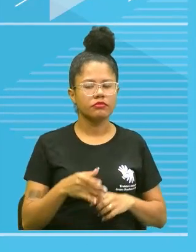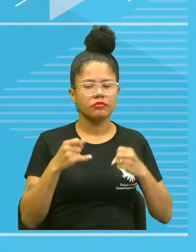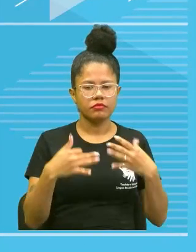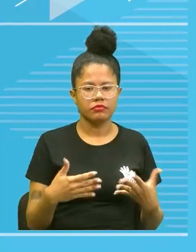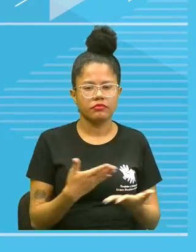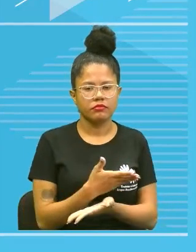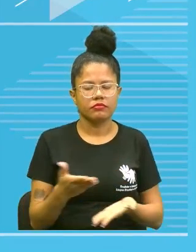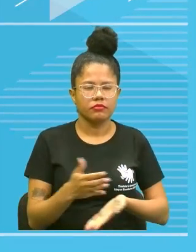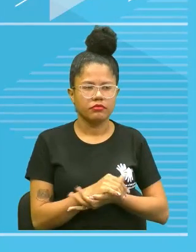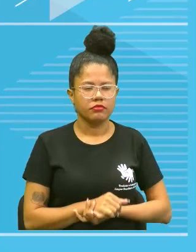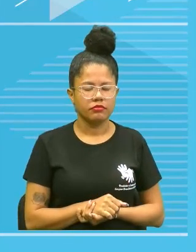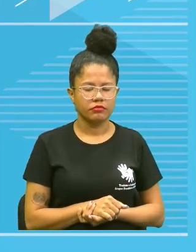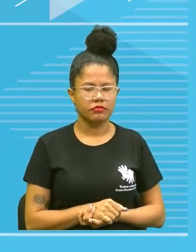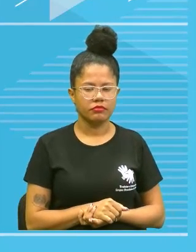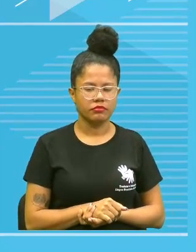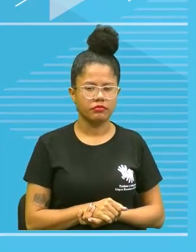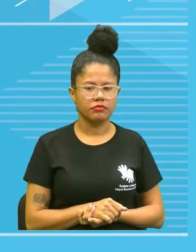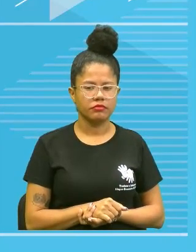falei,